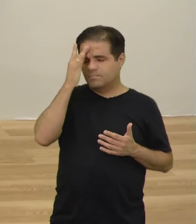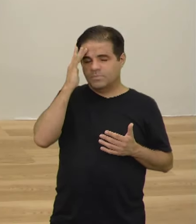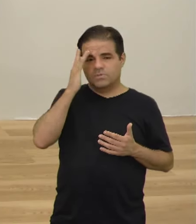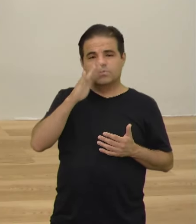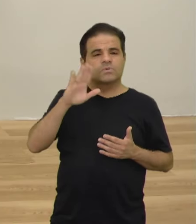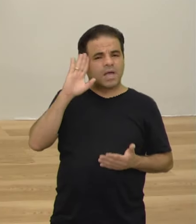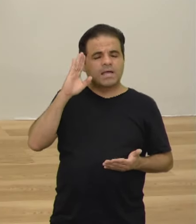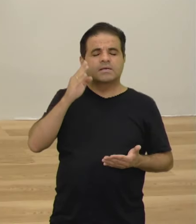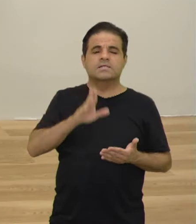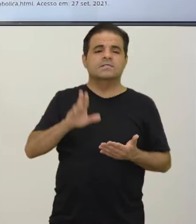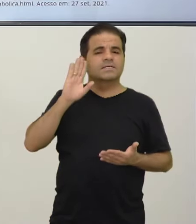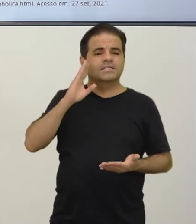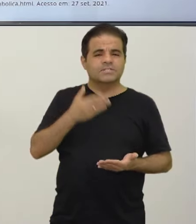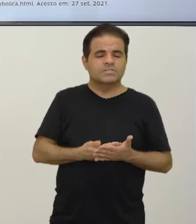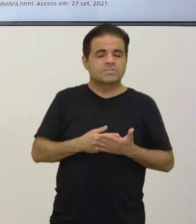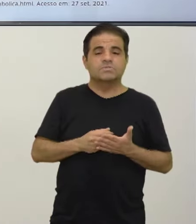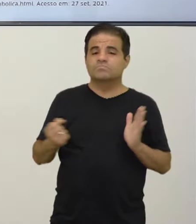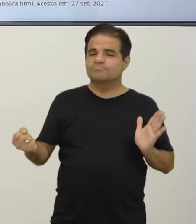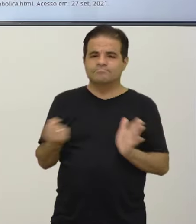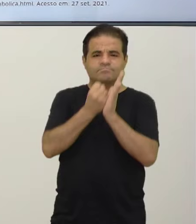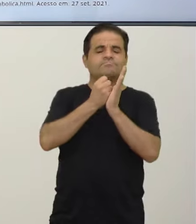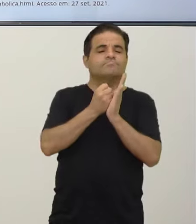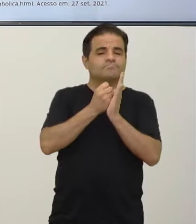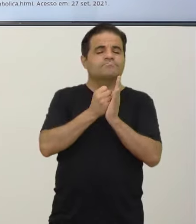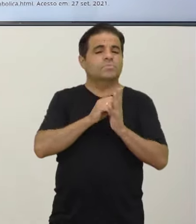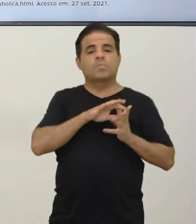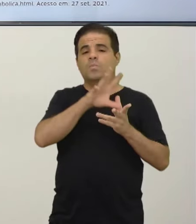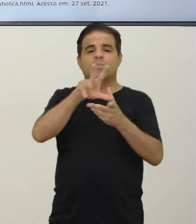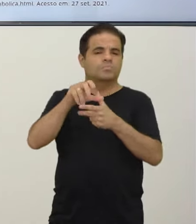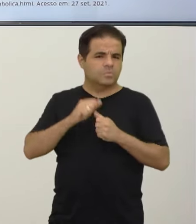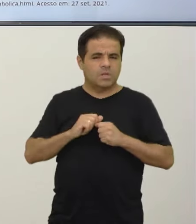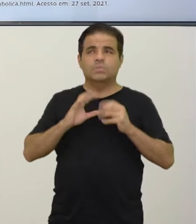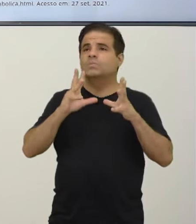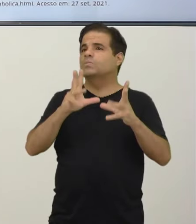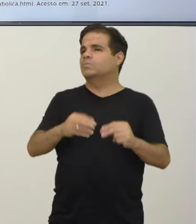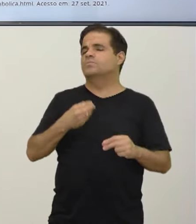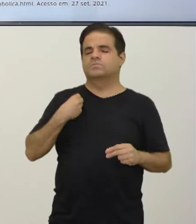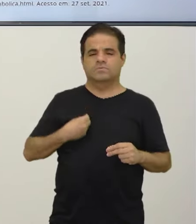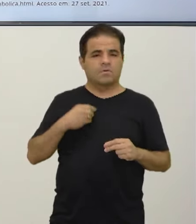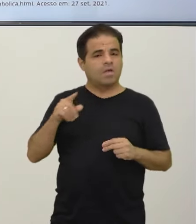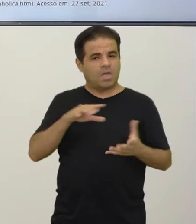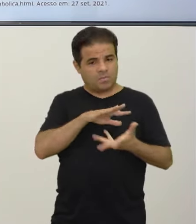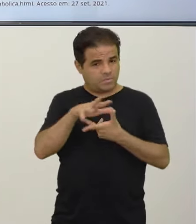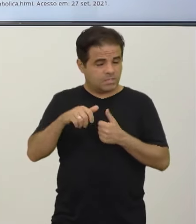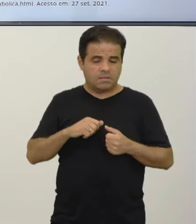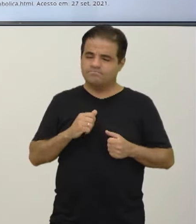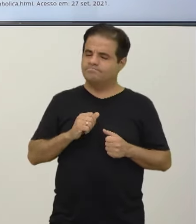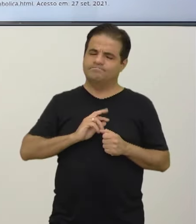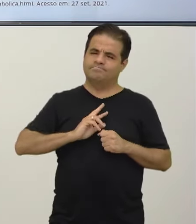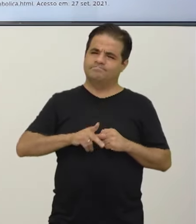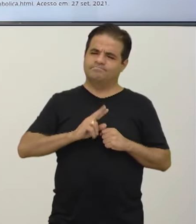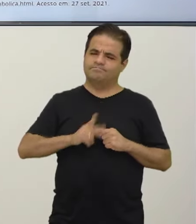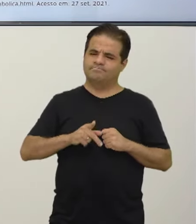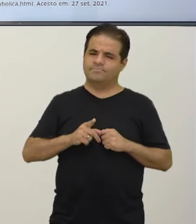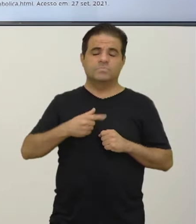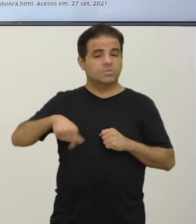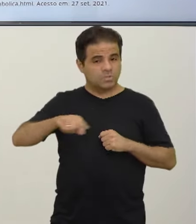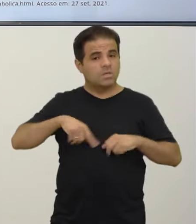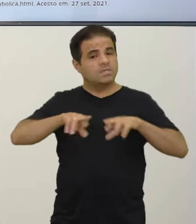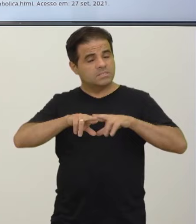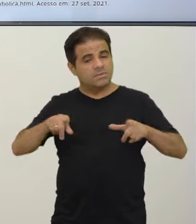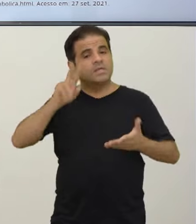culturas são universais, que os símbolos são universais, que tudo que a gente vive é universal, não é. Somos diferentes,